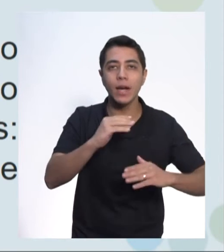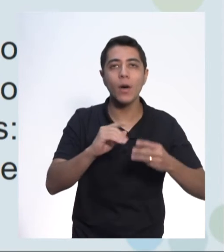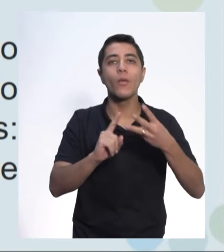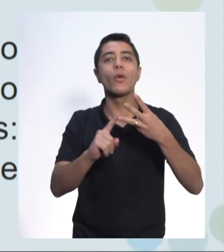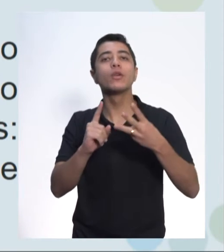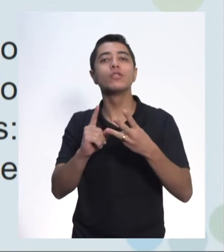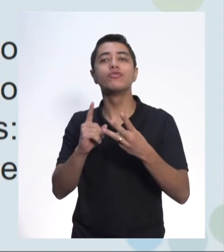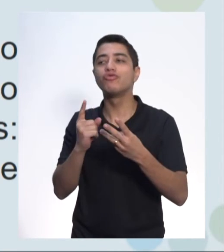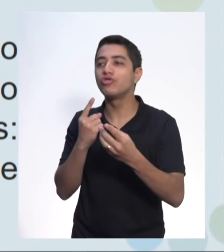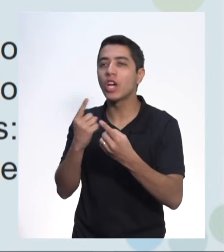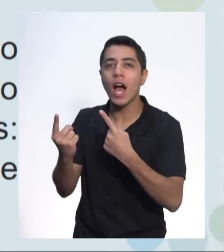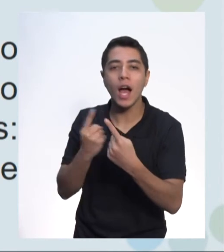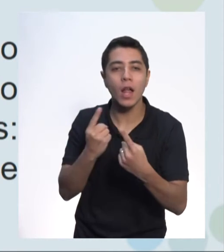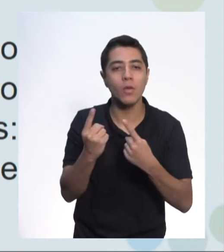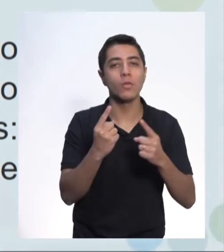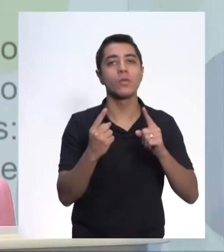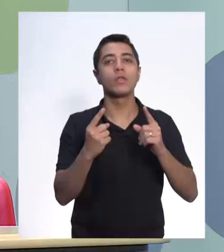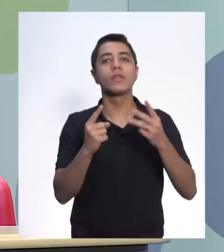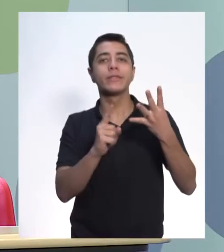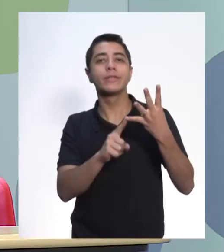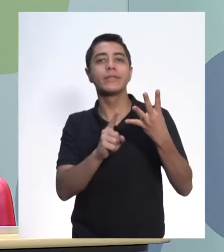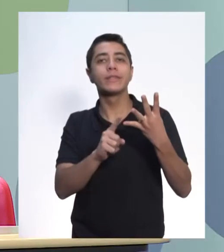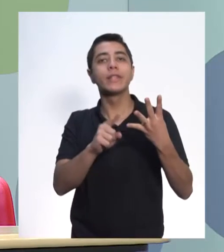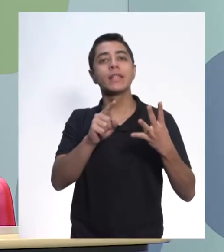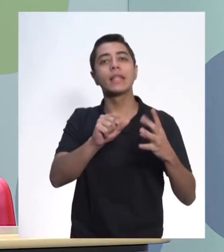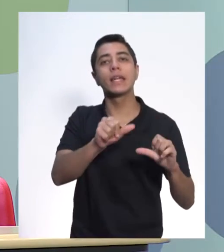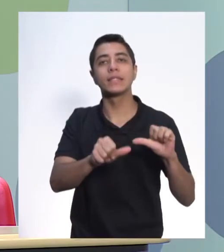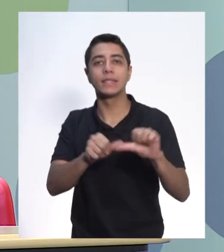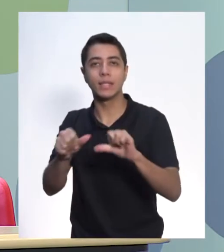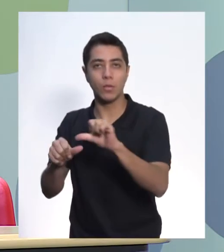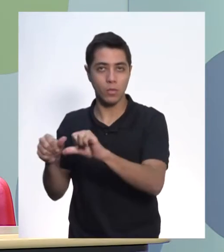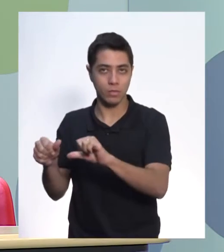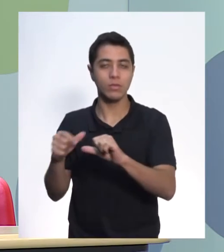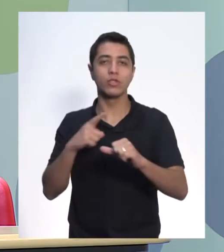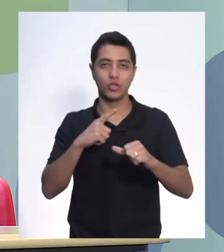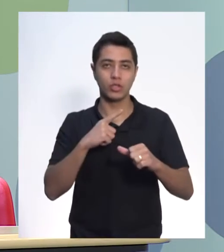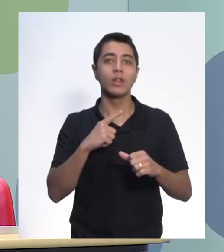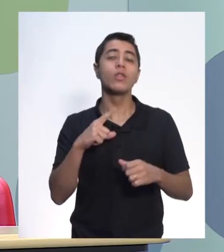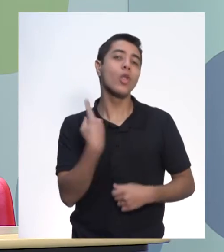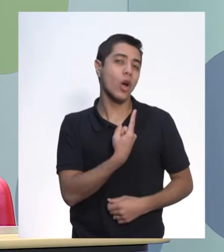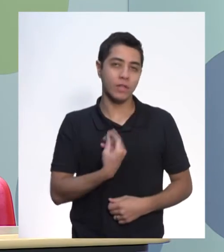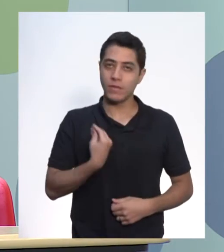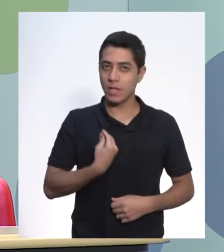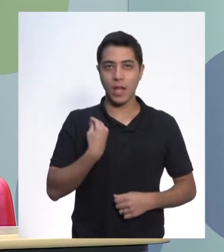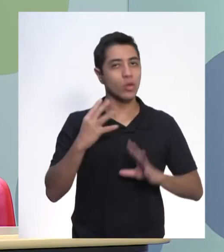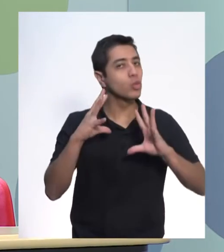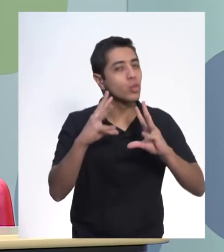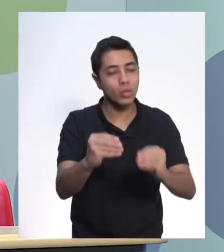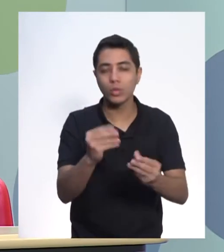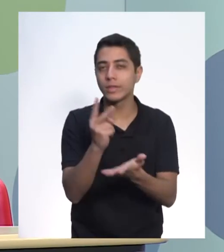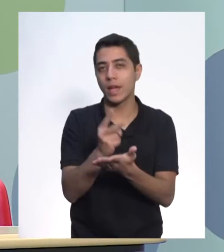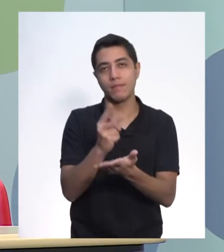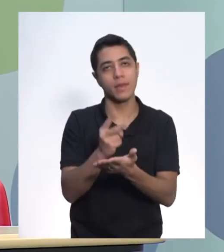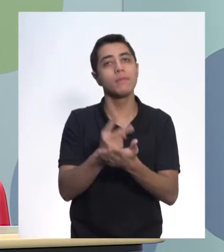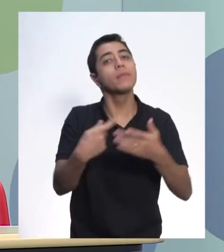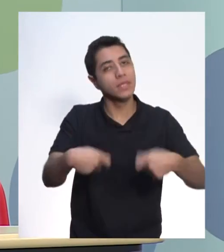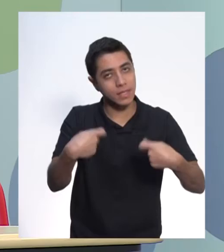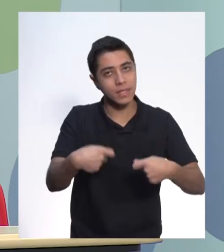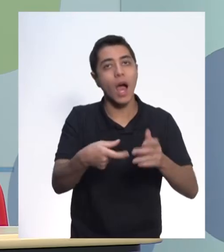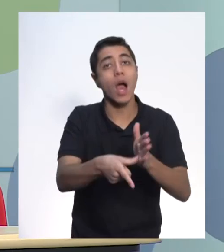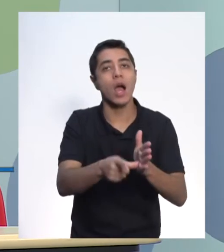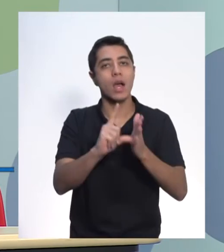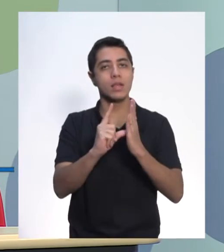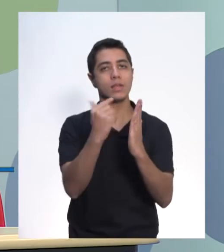né, professor? Sim. E é um perigo viver de improviso, né? Se a gente pensa assim, eu vou planejar para estudar. O aluno que está pretendendo